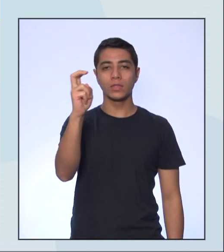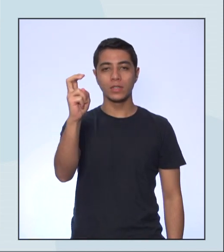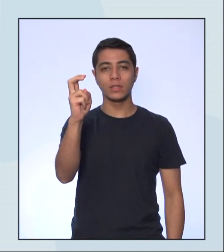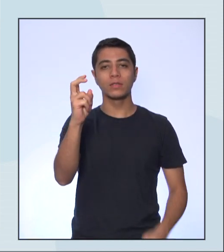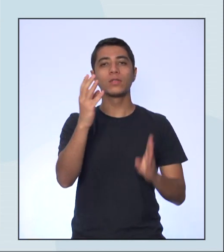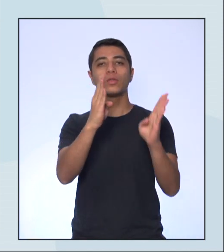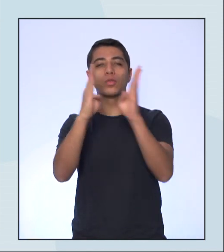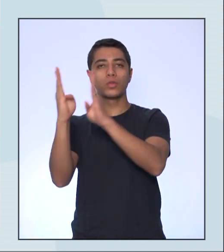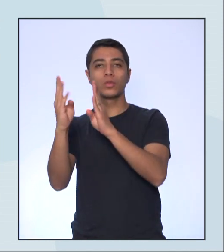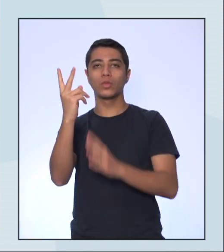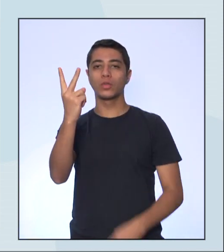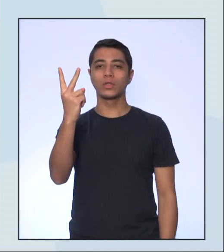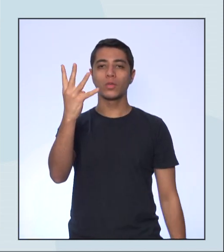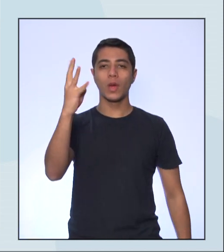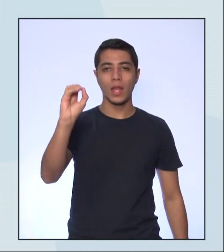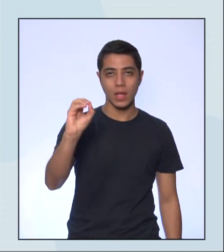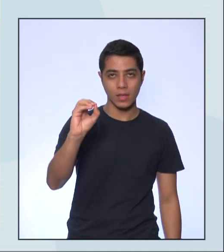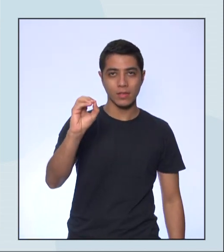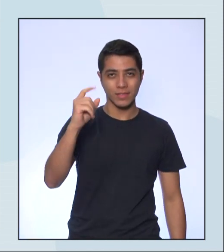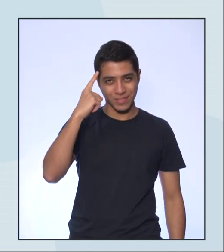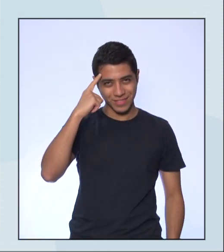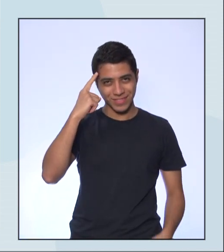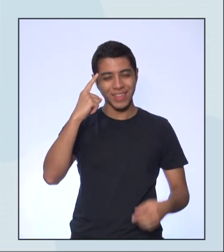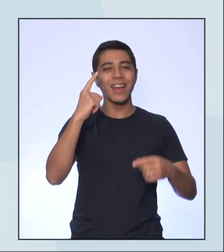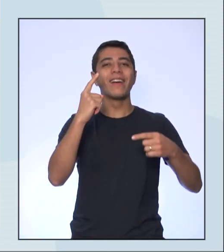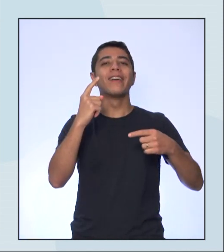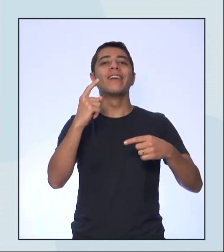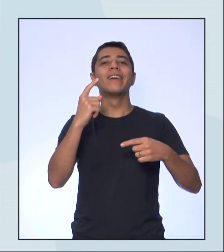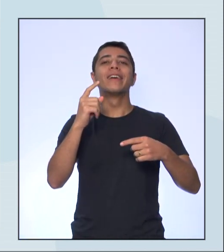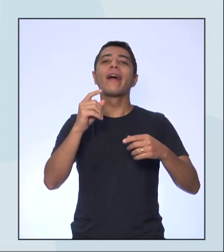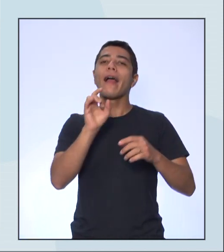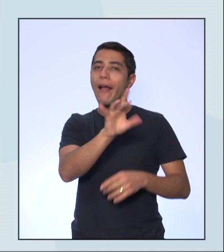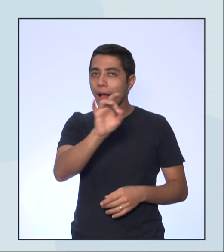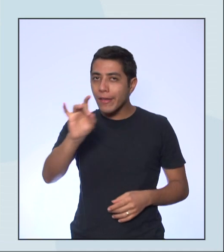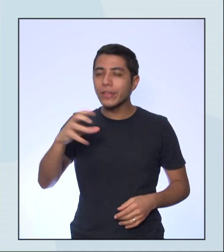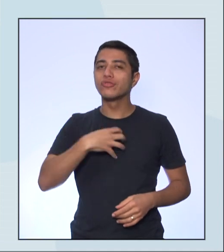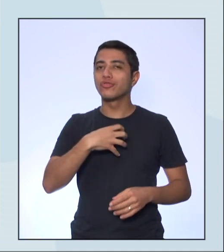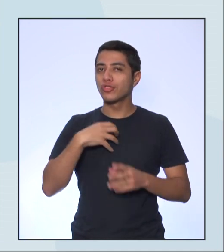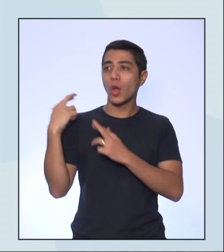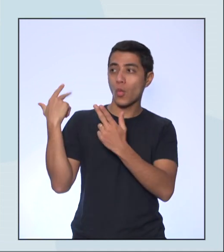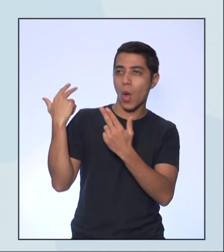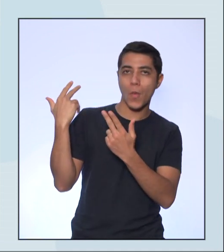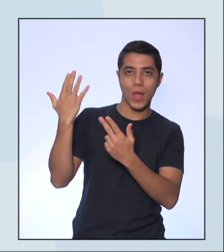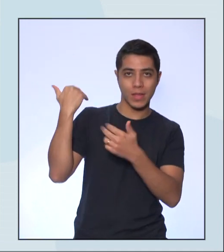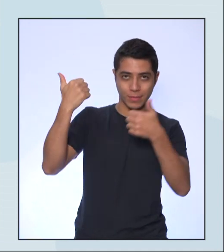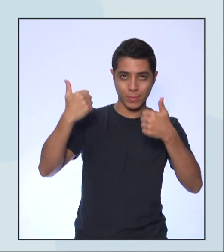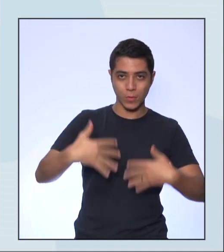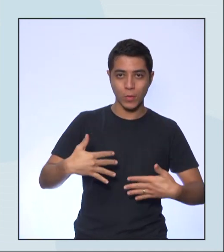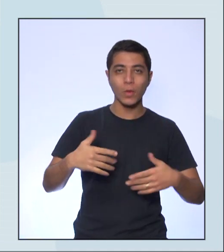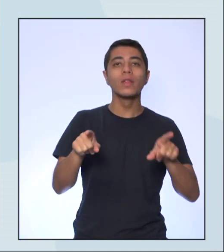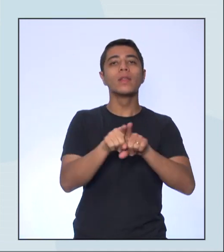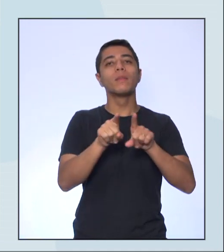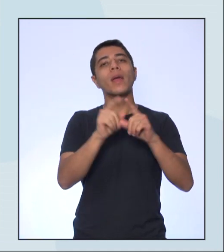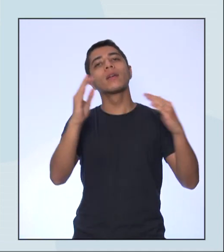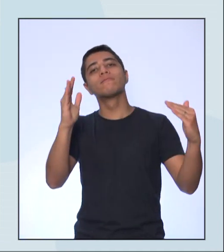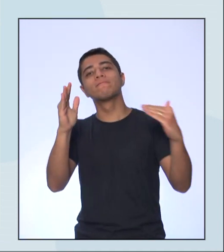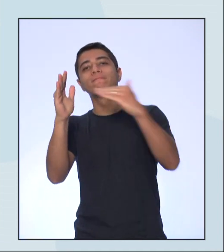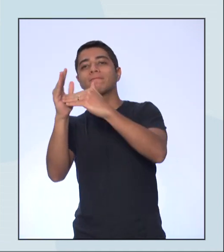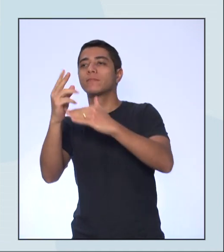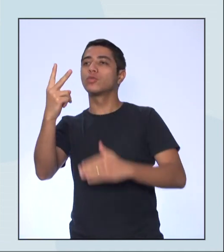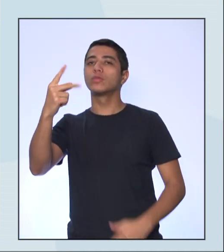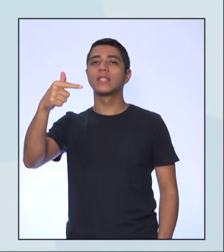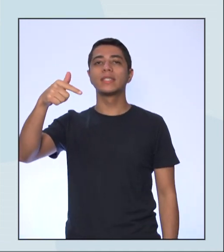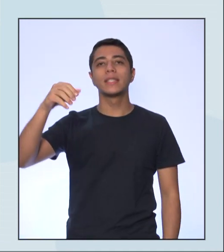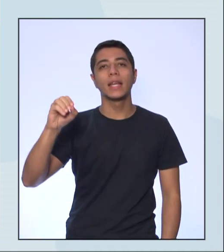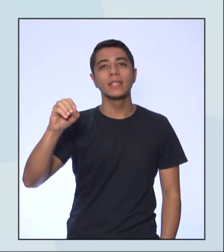30 + 45 mais 60 e 270 um ponto ali né que ele forma 90°